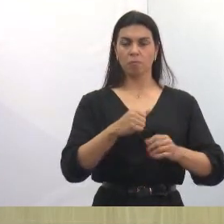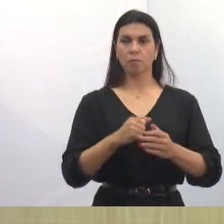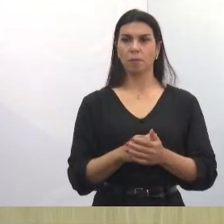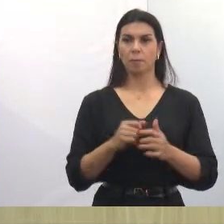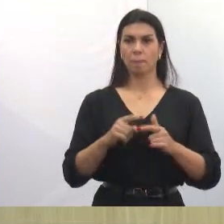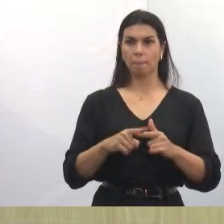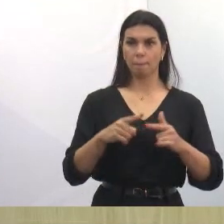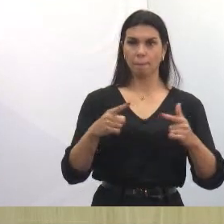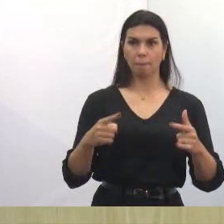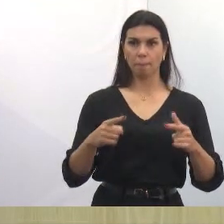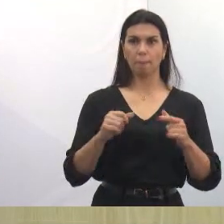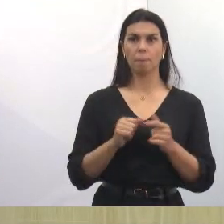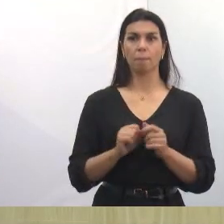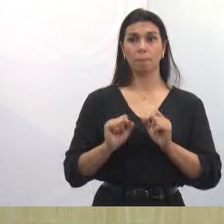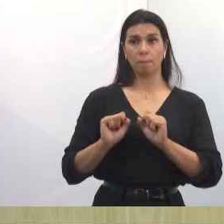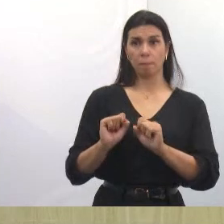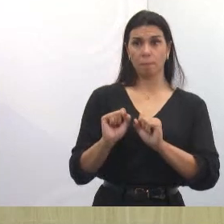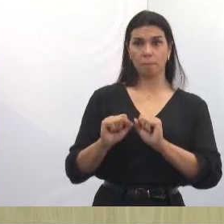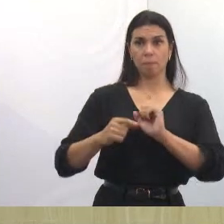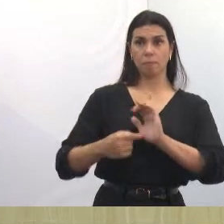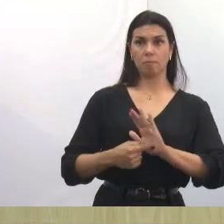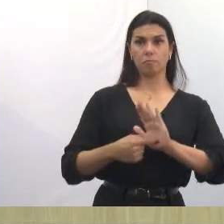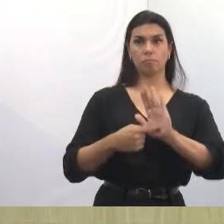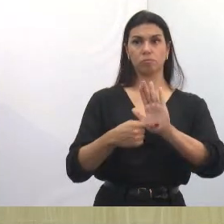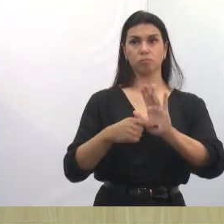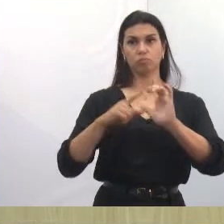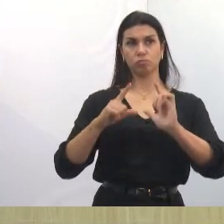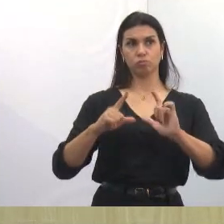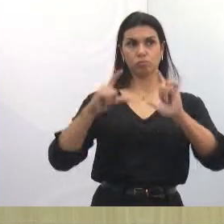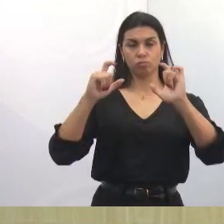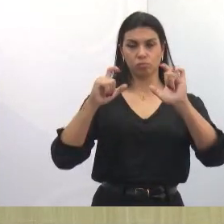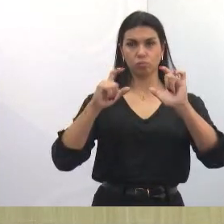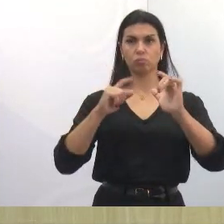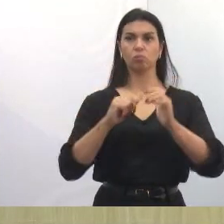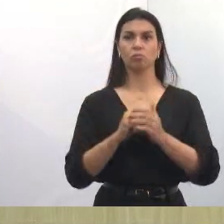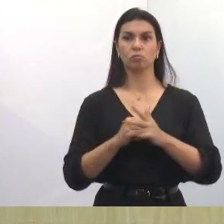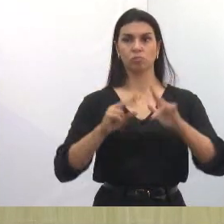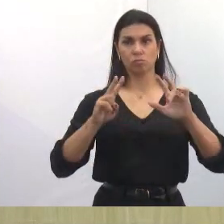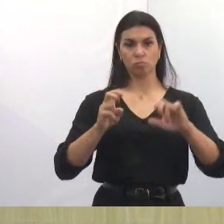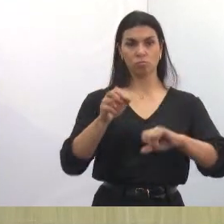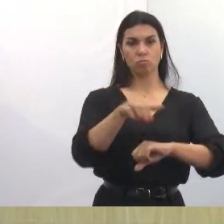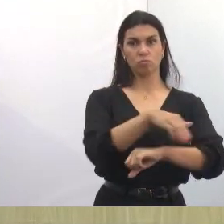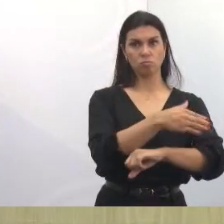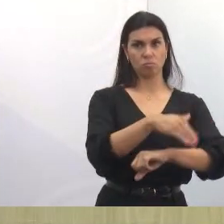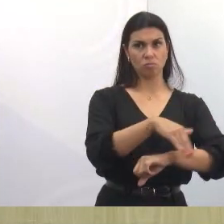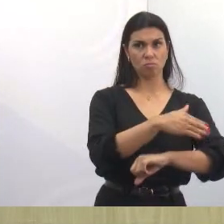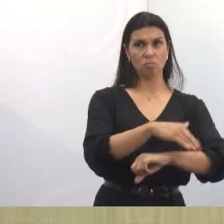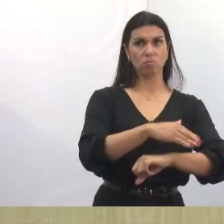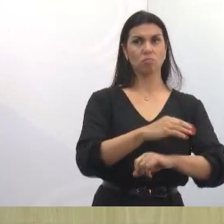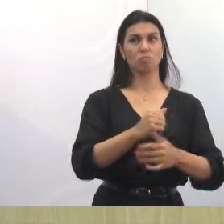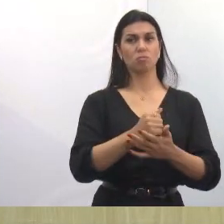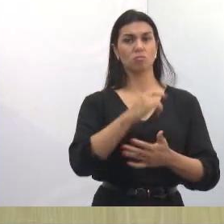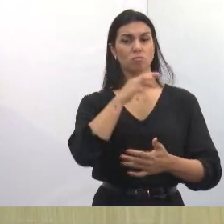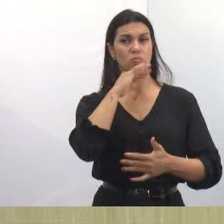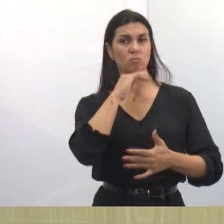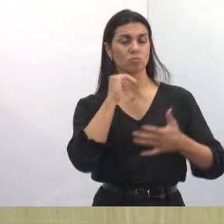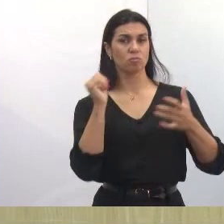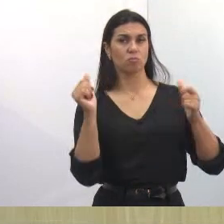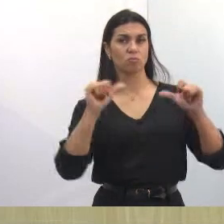Consideramos que podemos comprovar as péssimas condições rurais das ruas do bairro